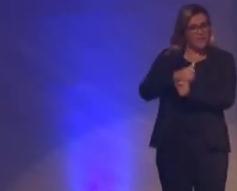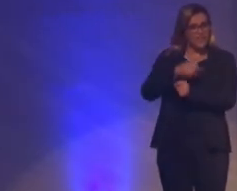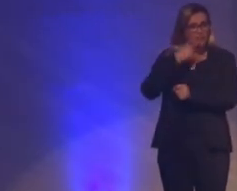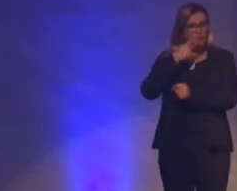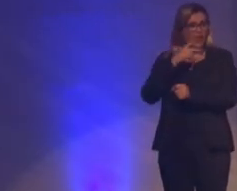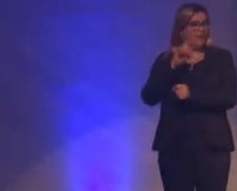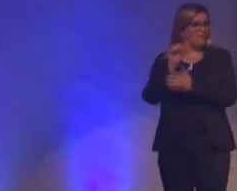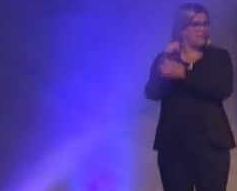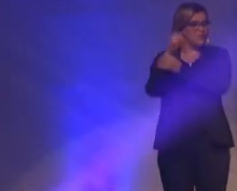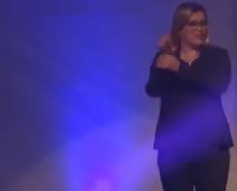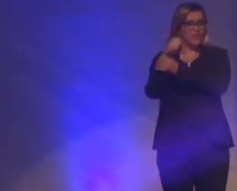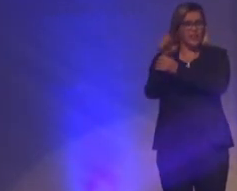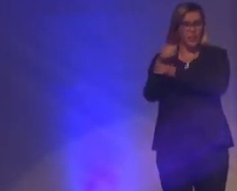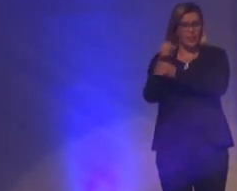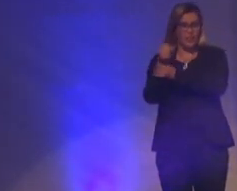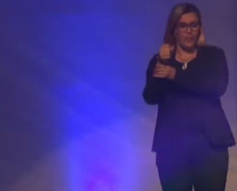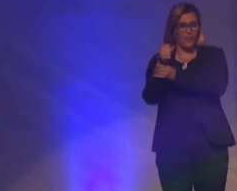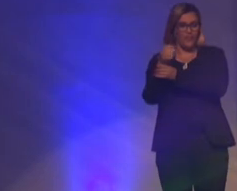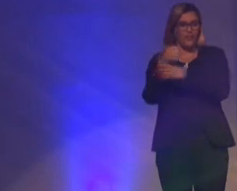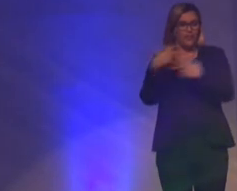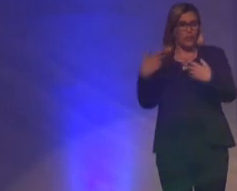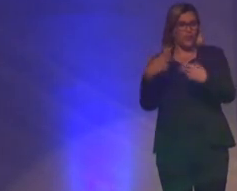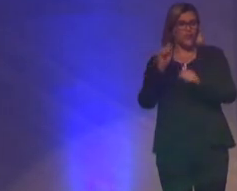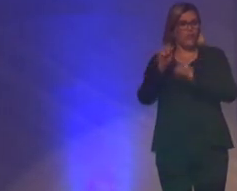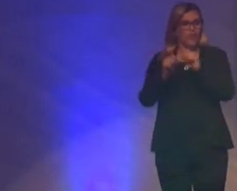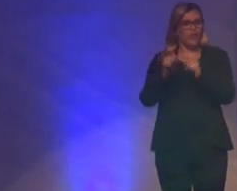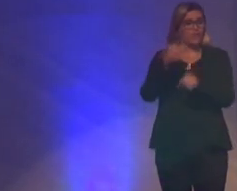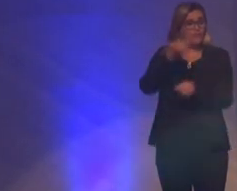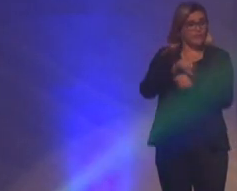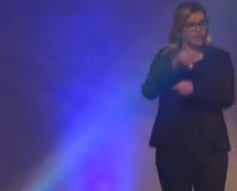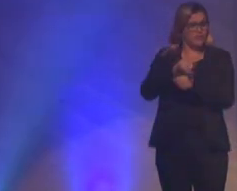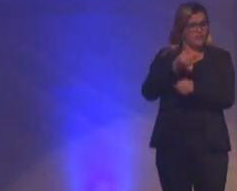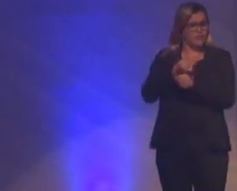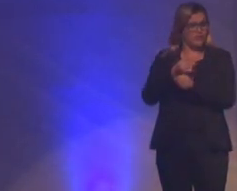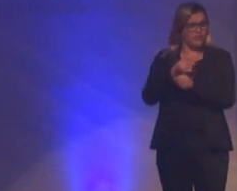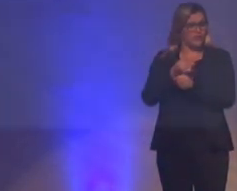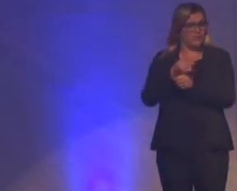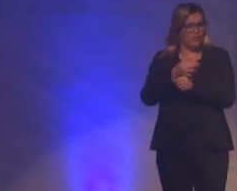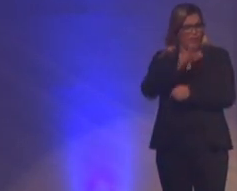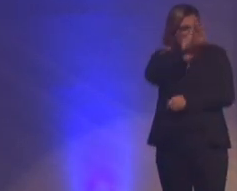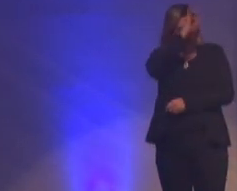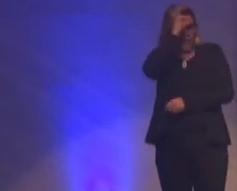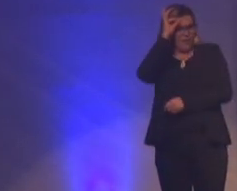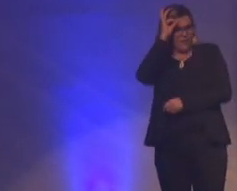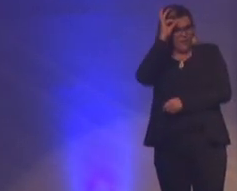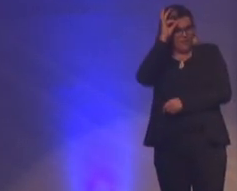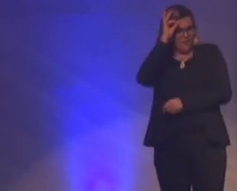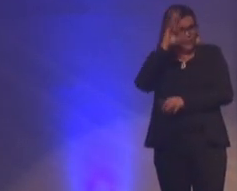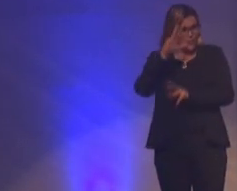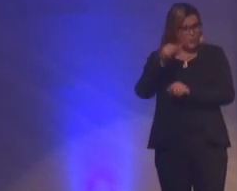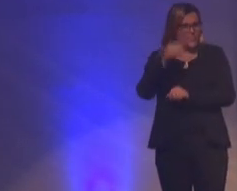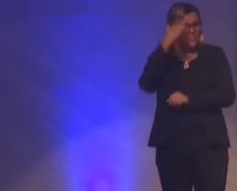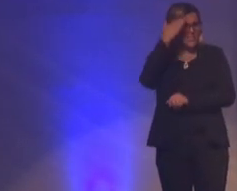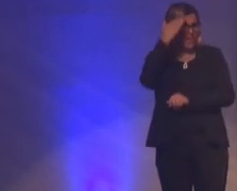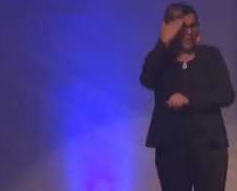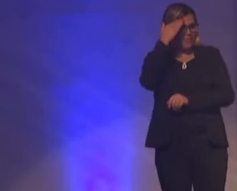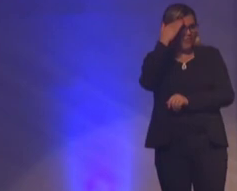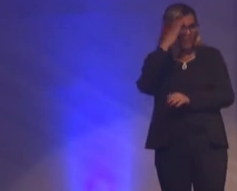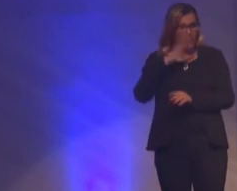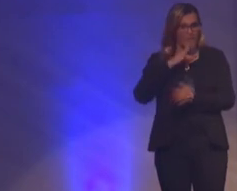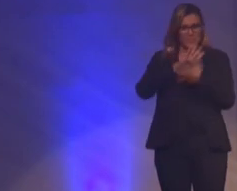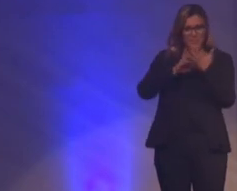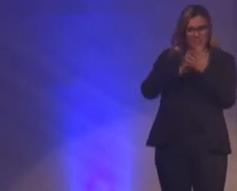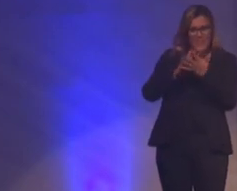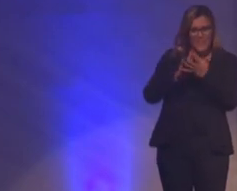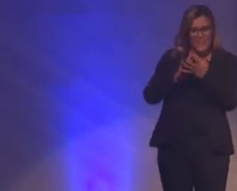sobre fisioterapia e agentes eletrofísicos. Imagina pra mim, um leigo. Todo mundo aqui sabe que eu sou leigo, né?